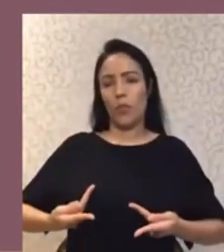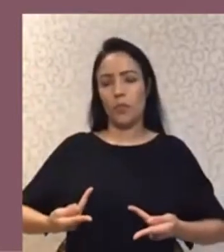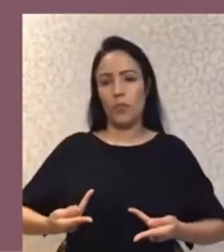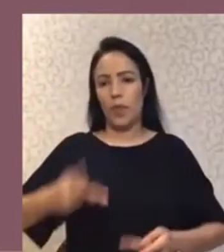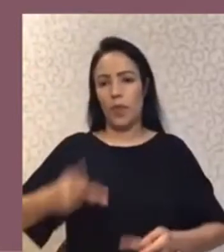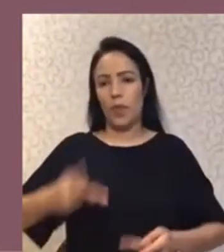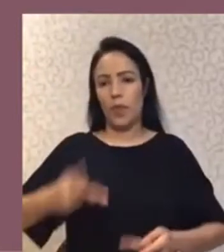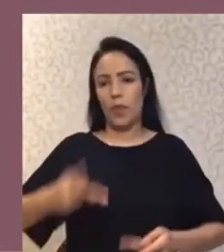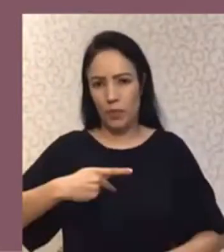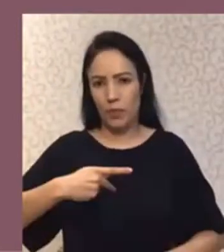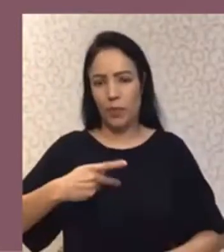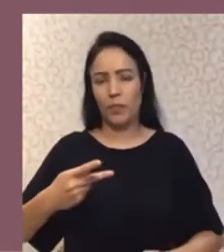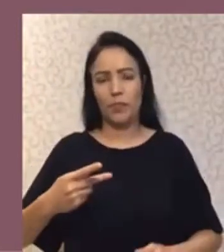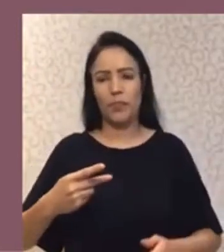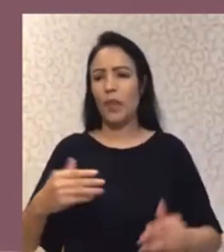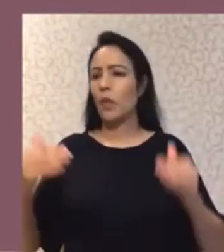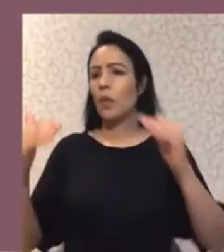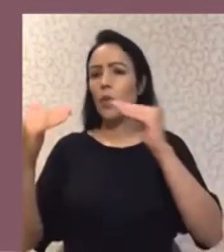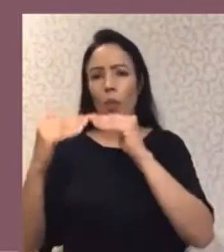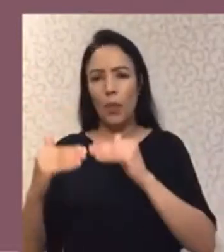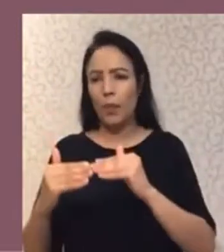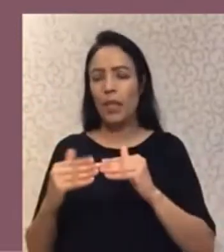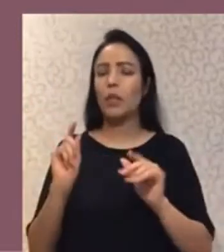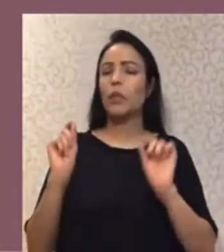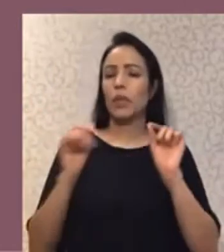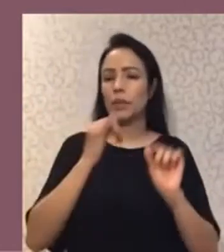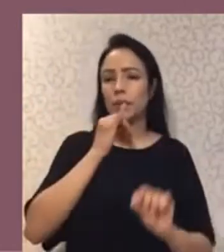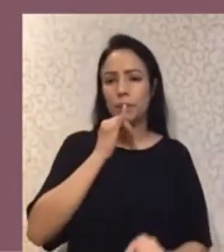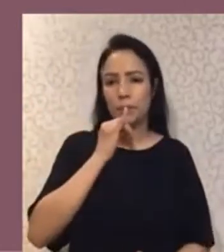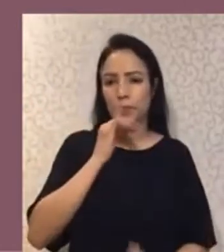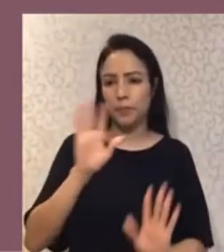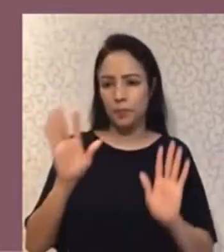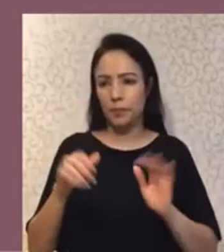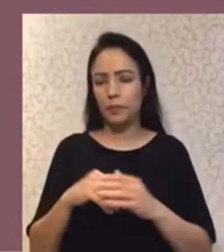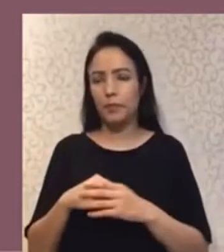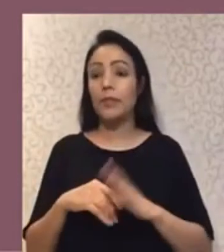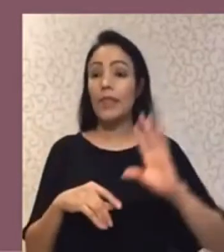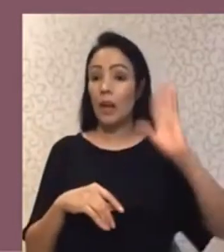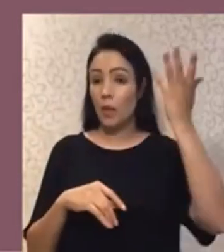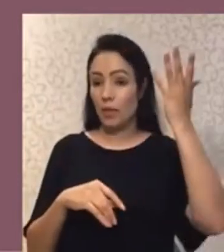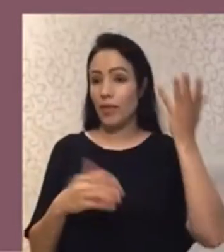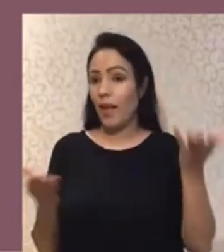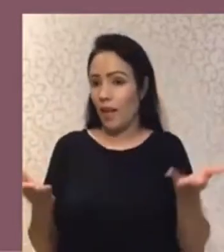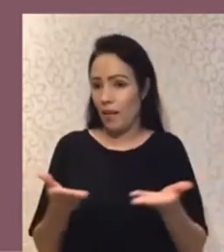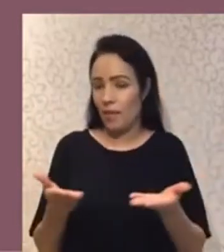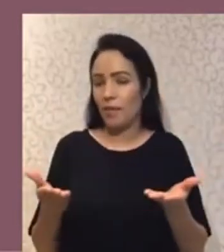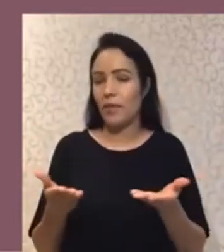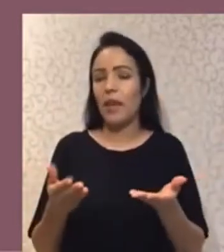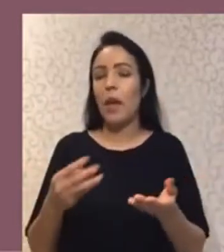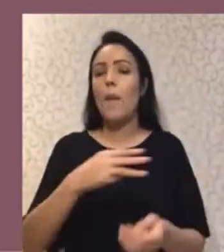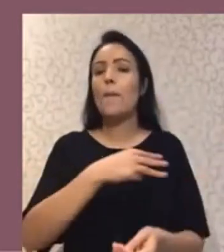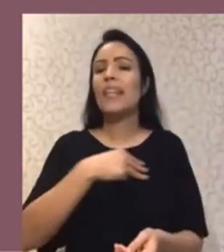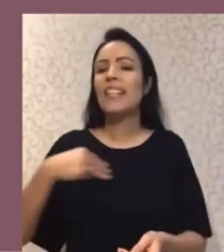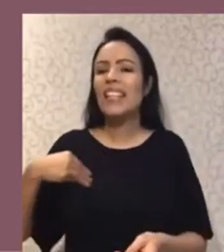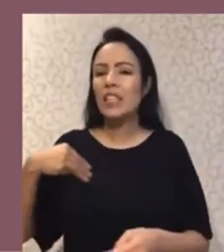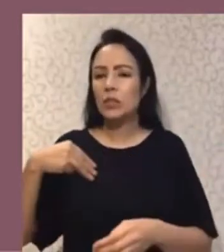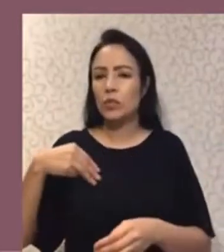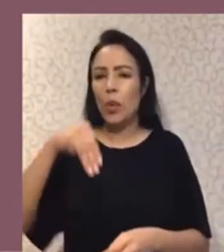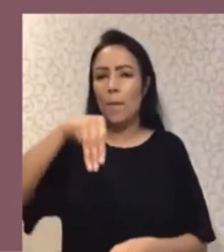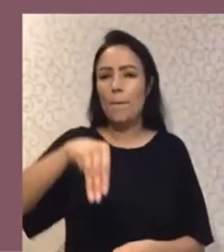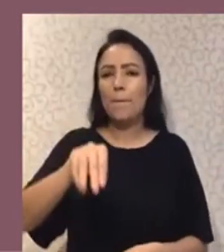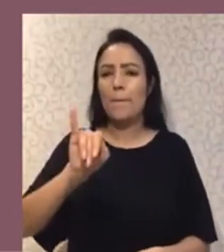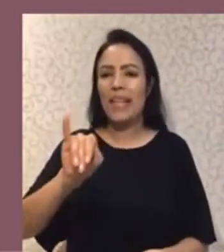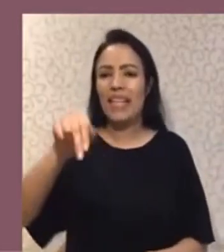menor sentido, por exemplo, eu vou dar o exemplo do que está acontecendo agora. Quantos ministros brancos mentiram sobre